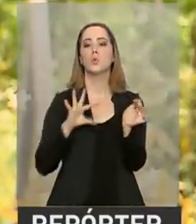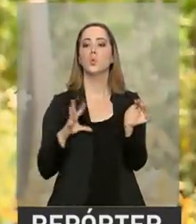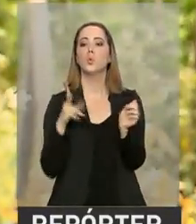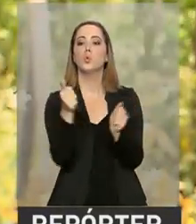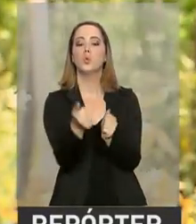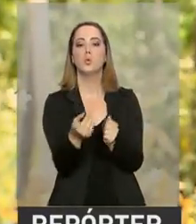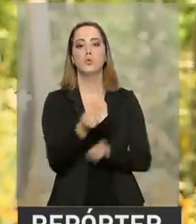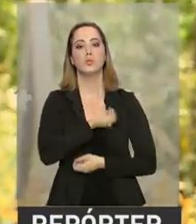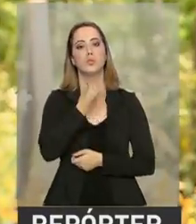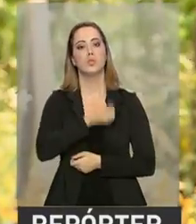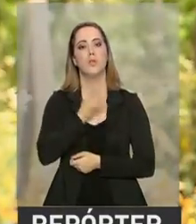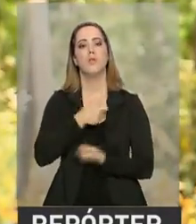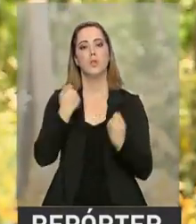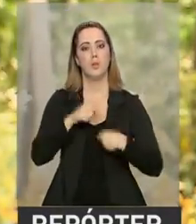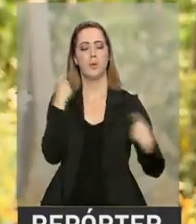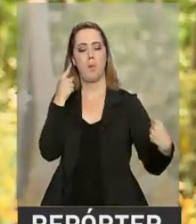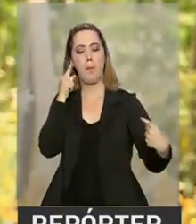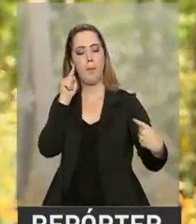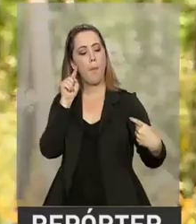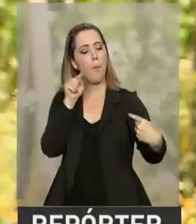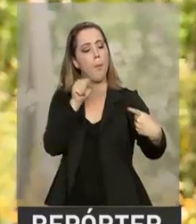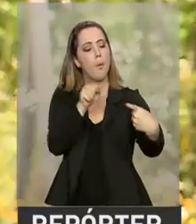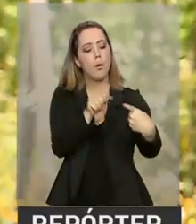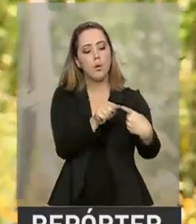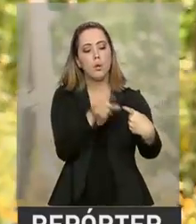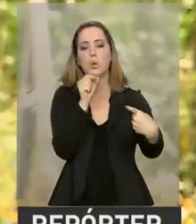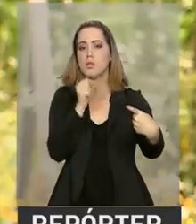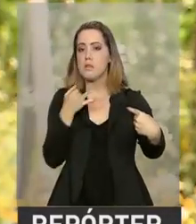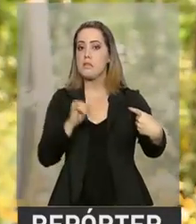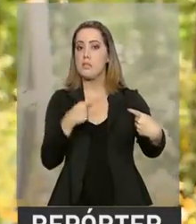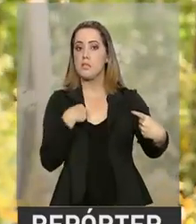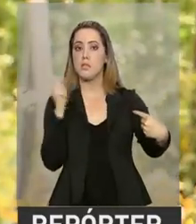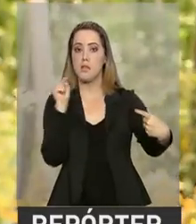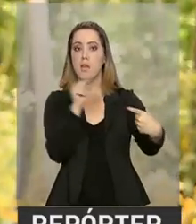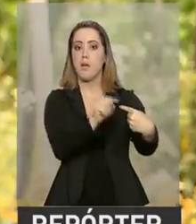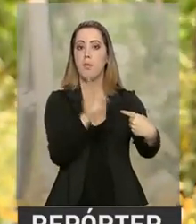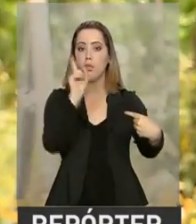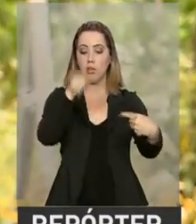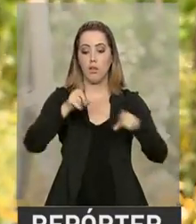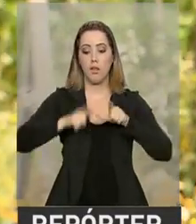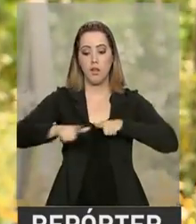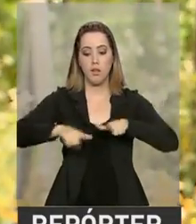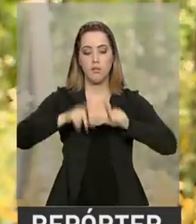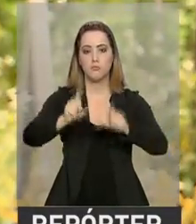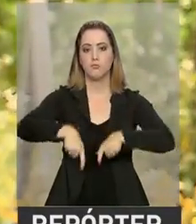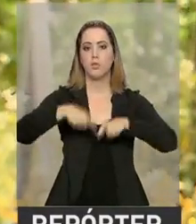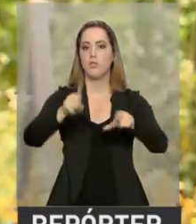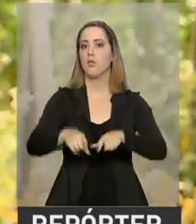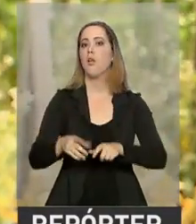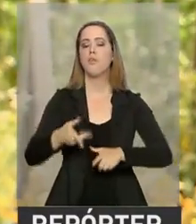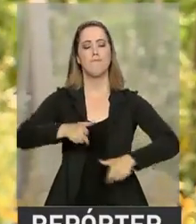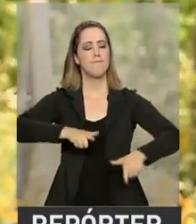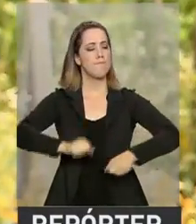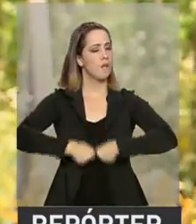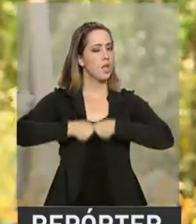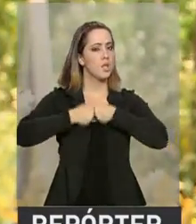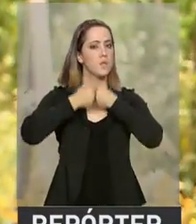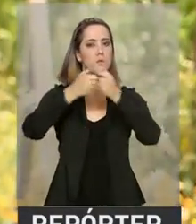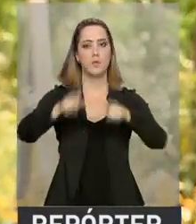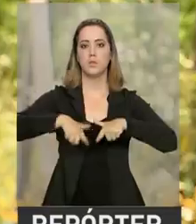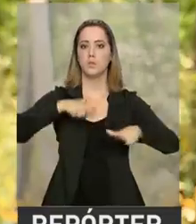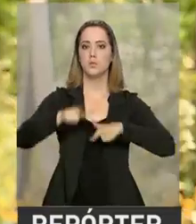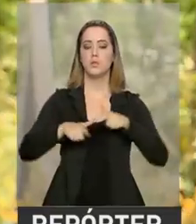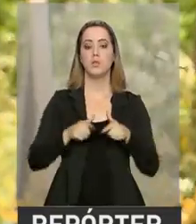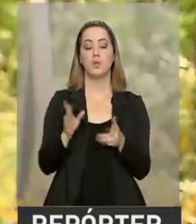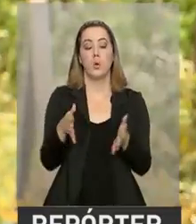que ter né uma meta se a meta sua é ser produtora seja o melhor quanto mais você produzir